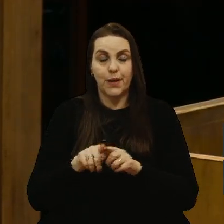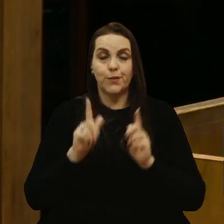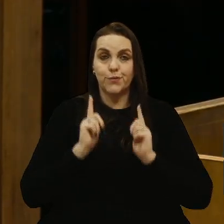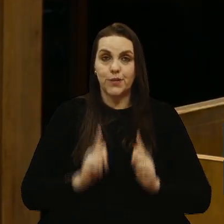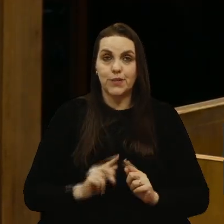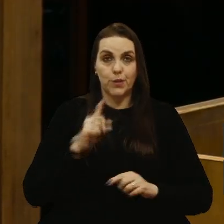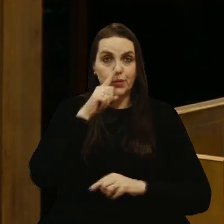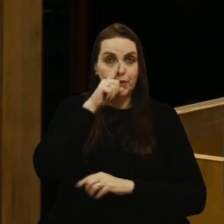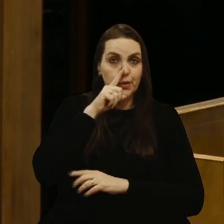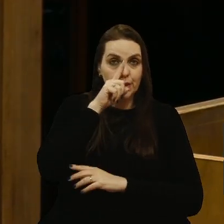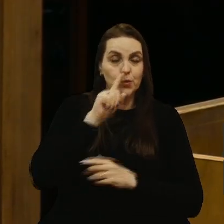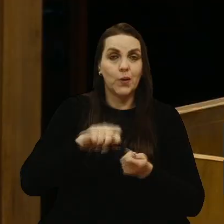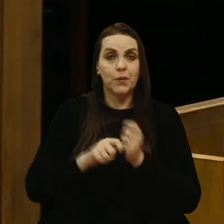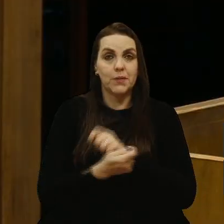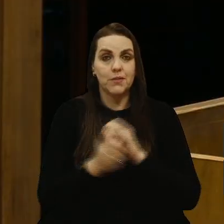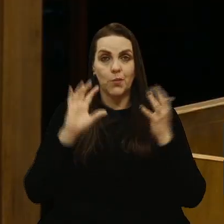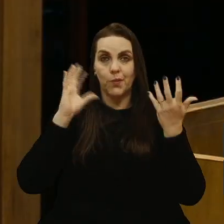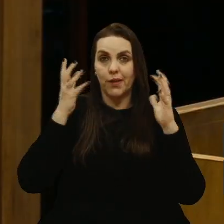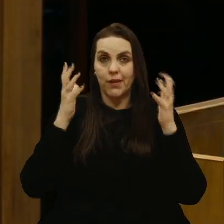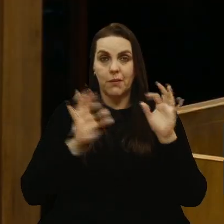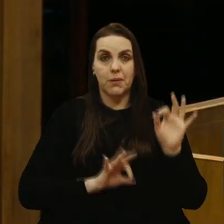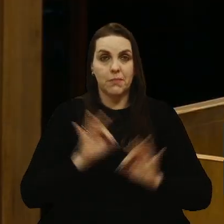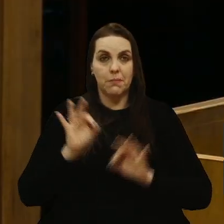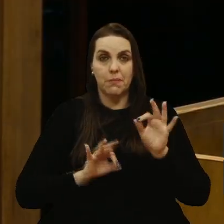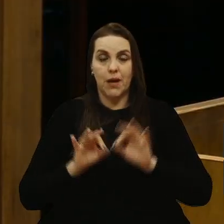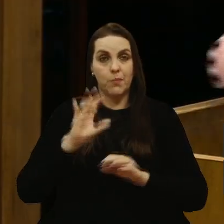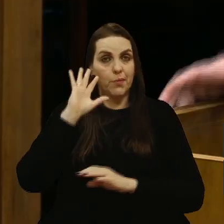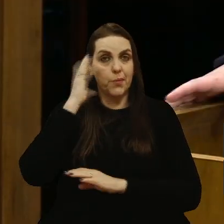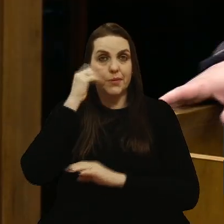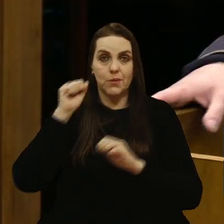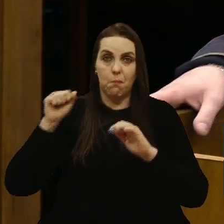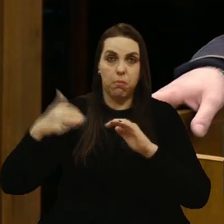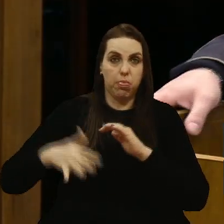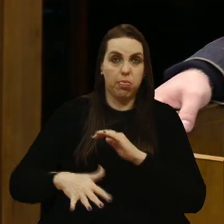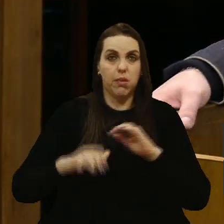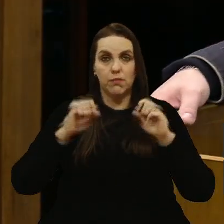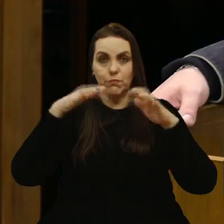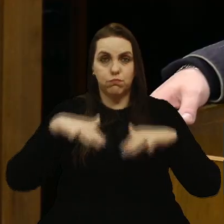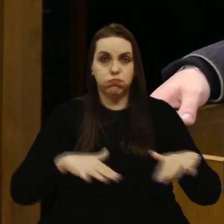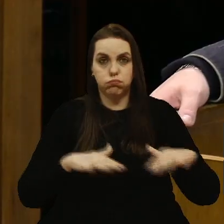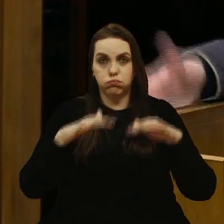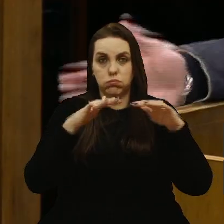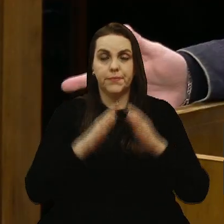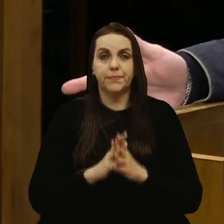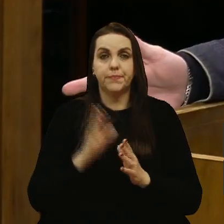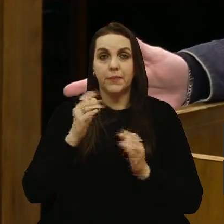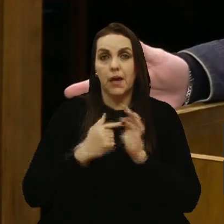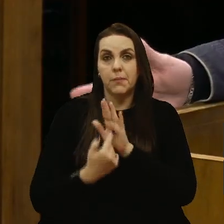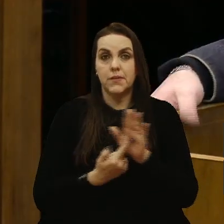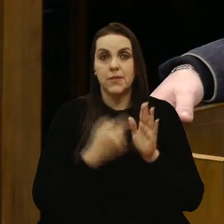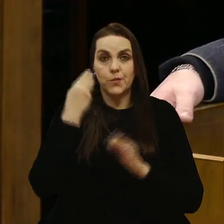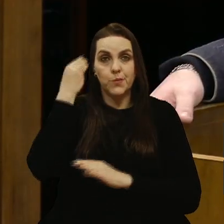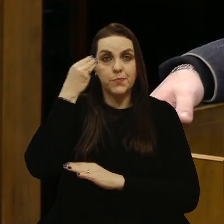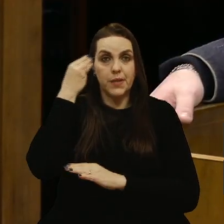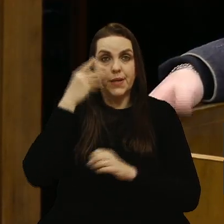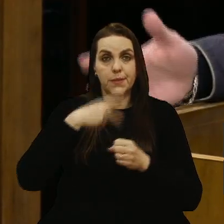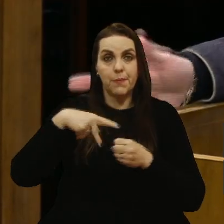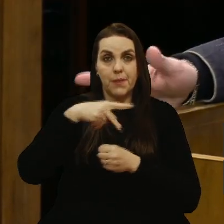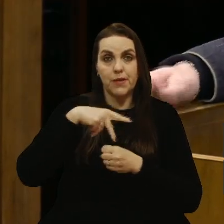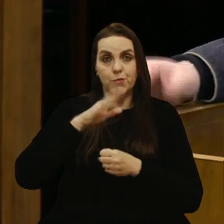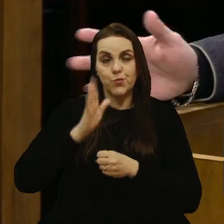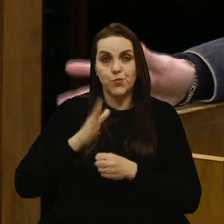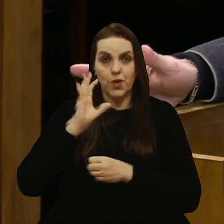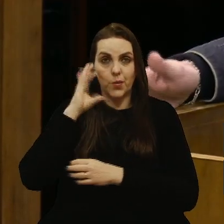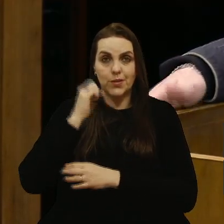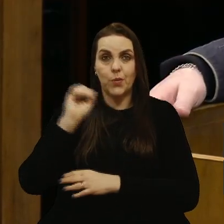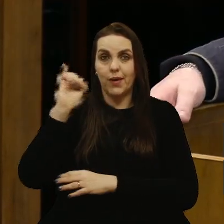climática e preparação para os desastres, apresentação de experiências de países como